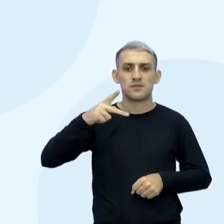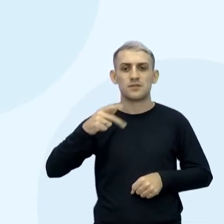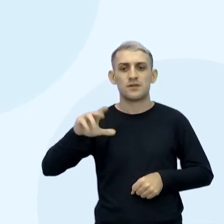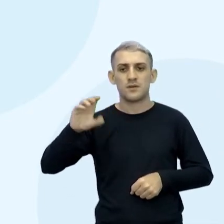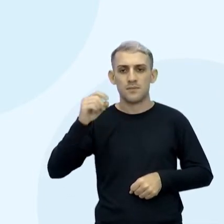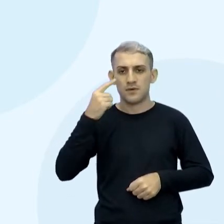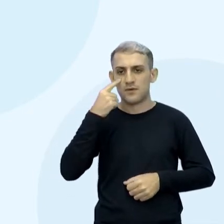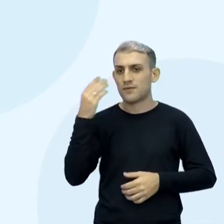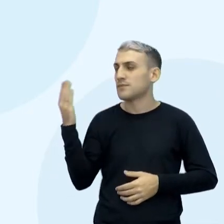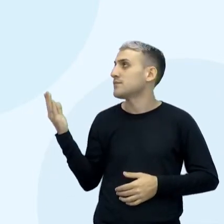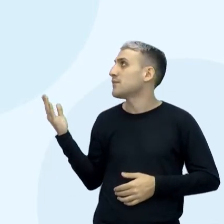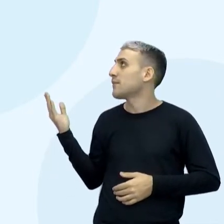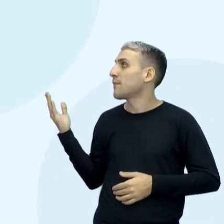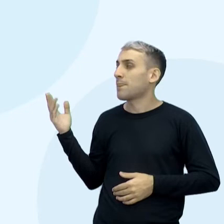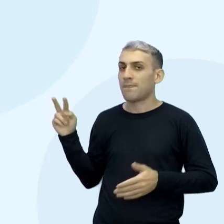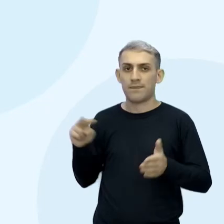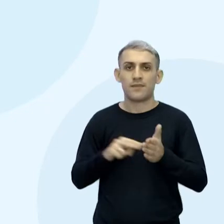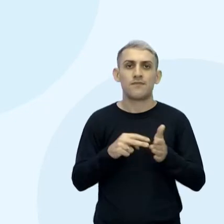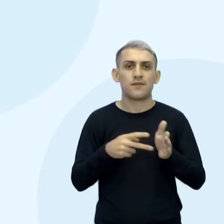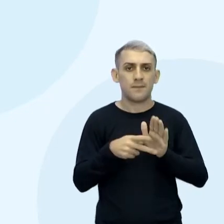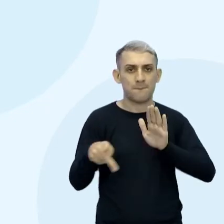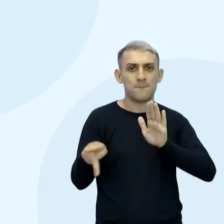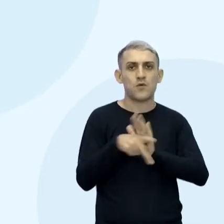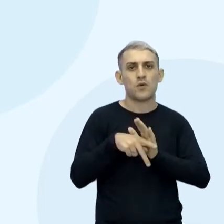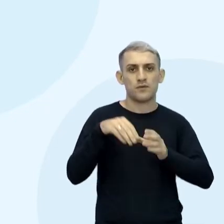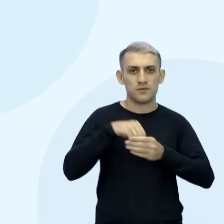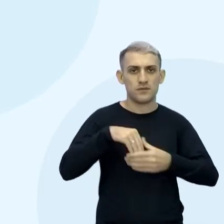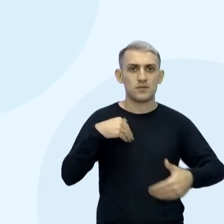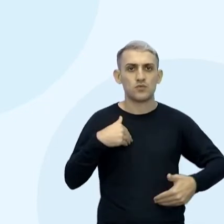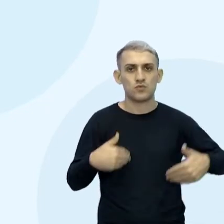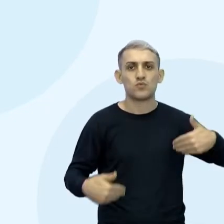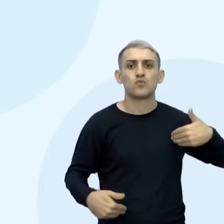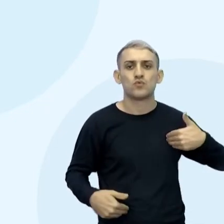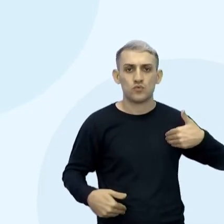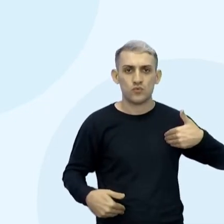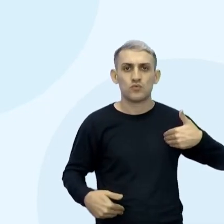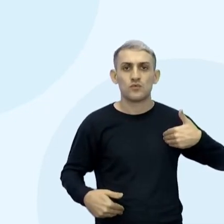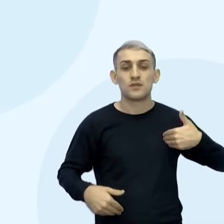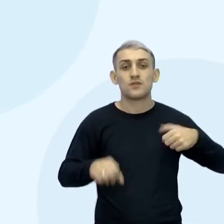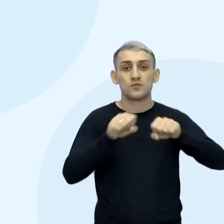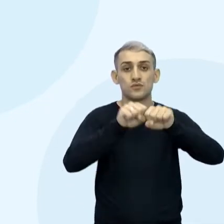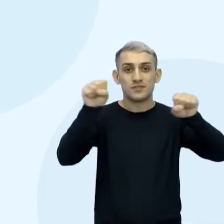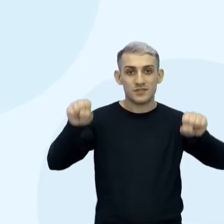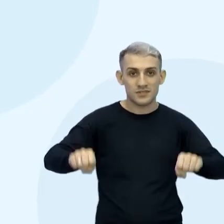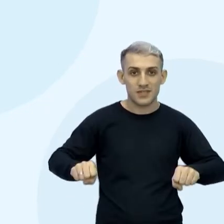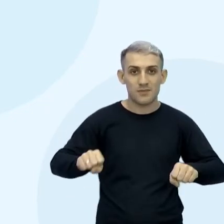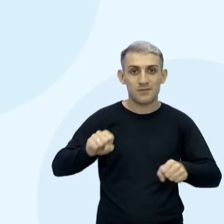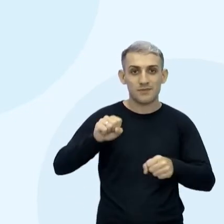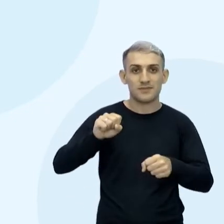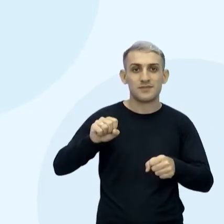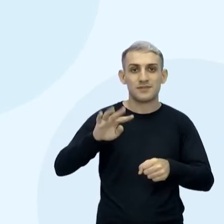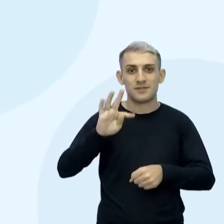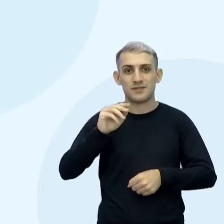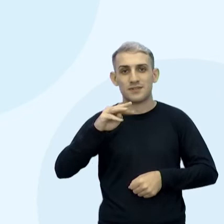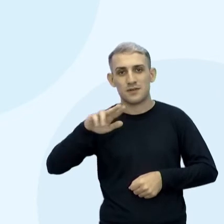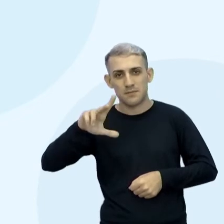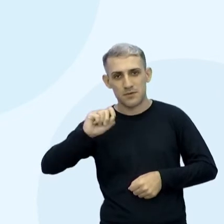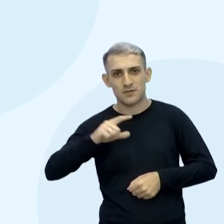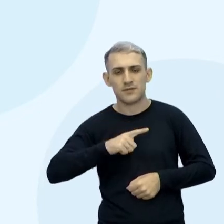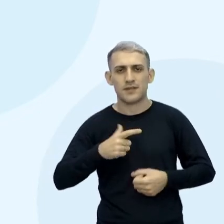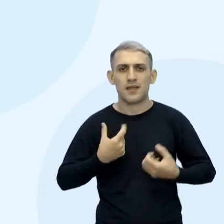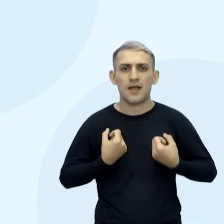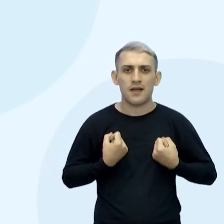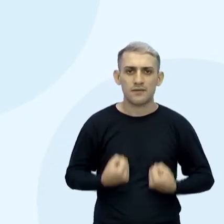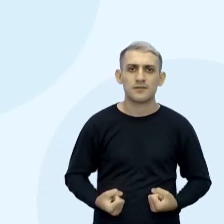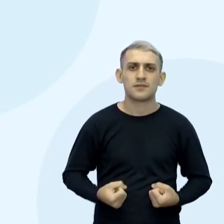estão vendo é o sistema tampão dentro do nosso corpo. Bom, esse sistema tampão, ele sofre essa sobrecarga pela